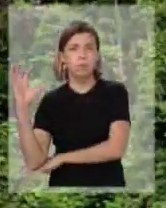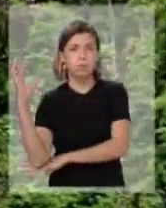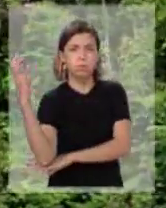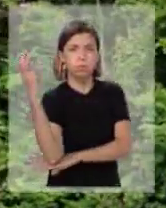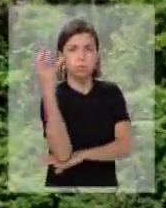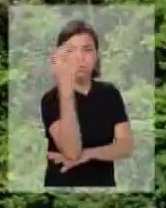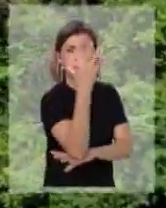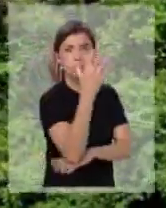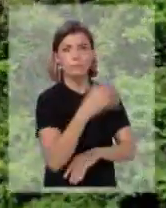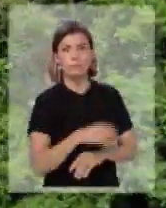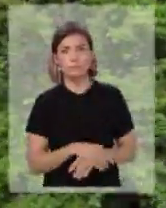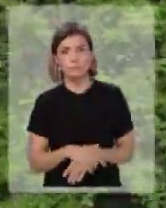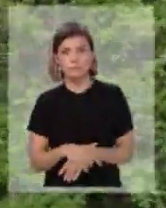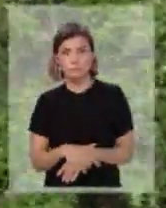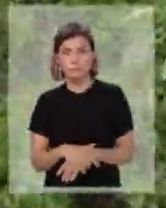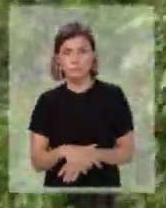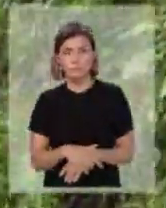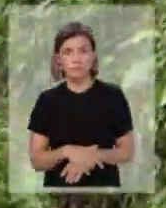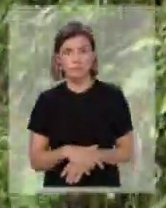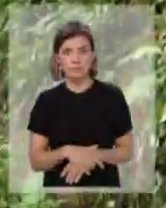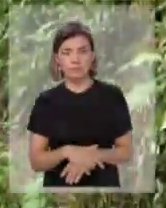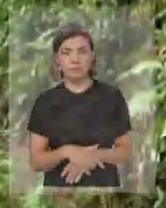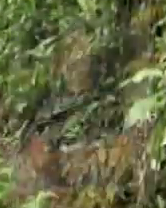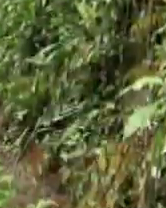Densas florestas tropicais e equatoriais.